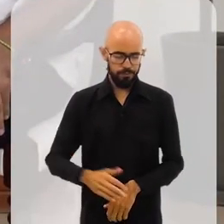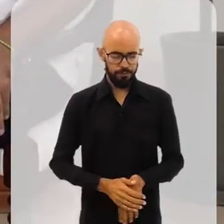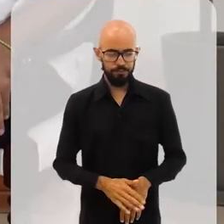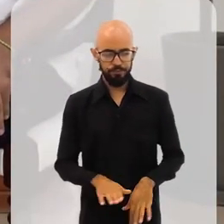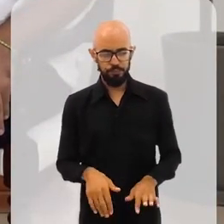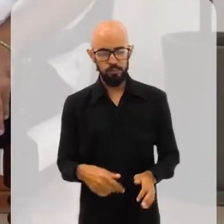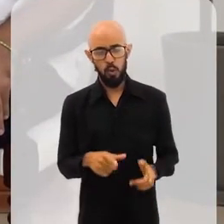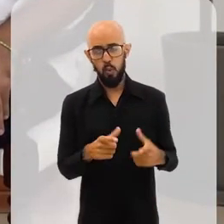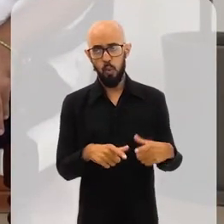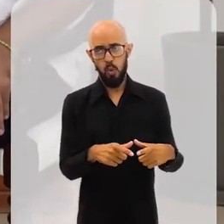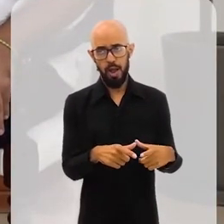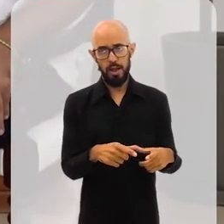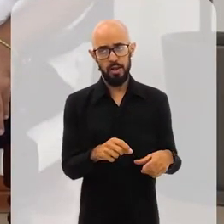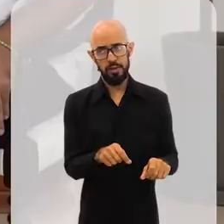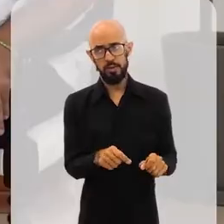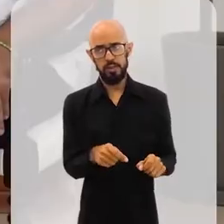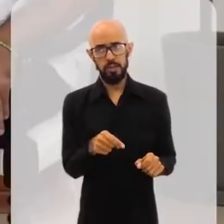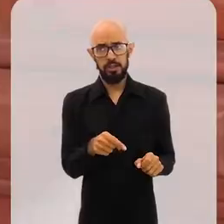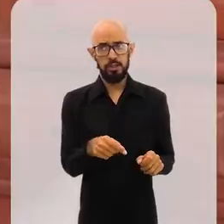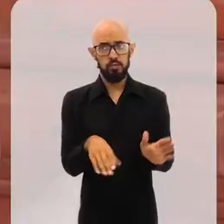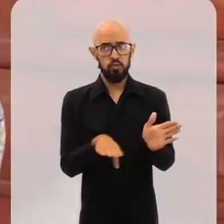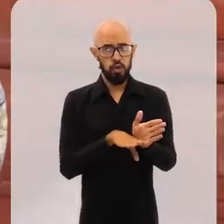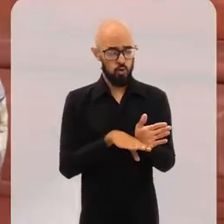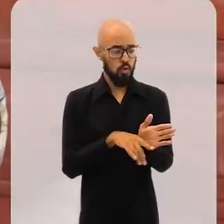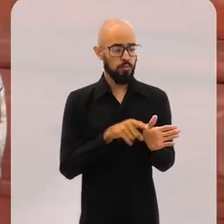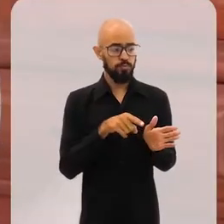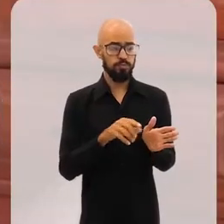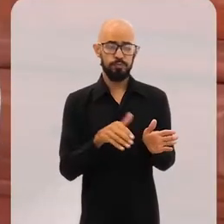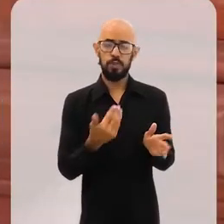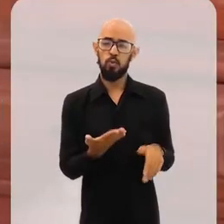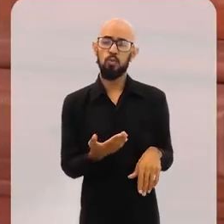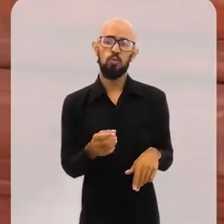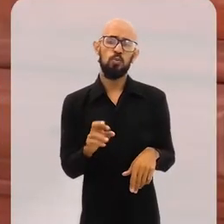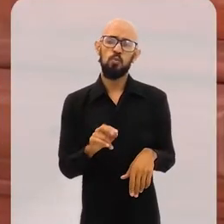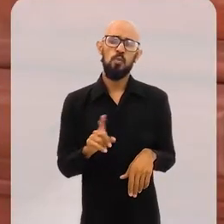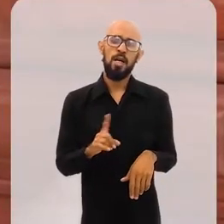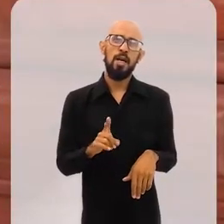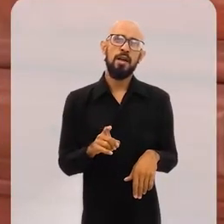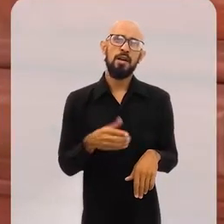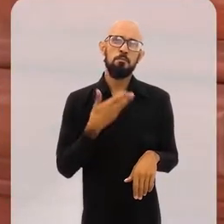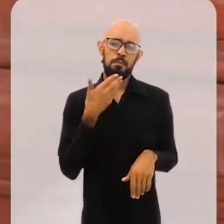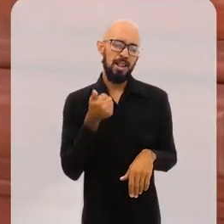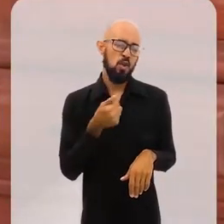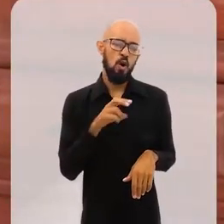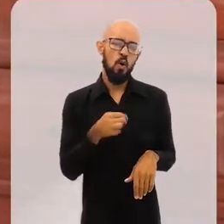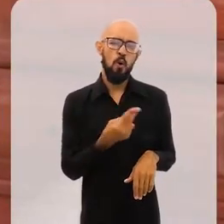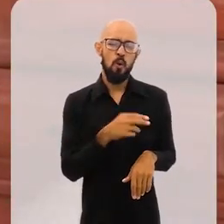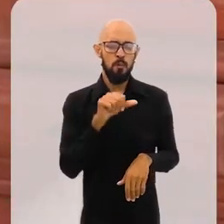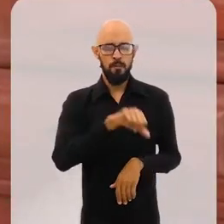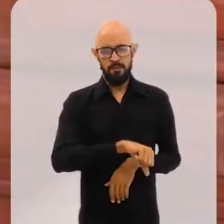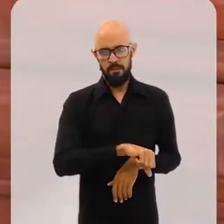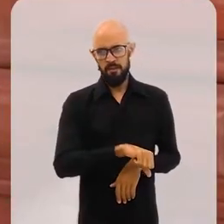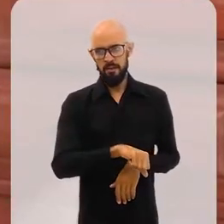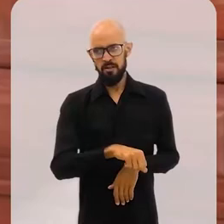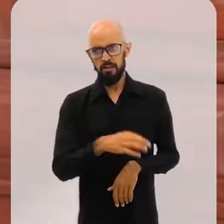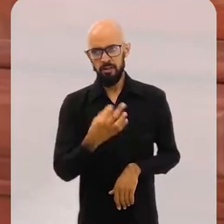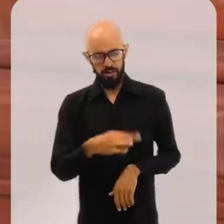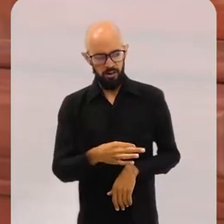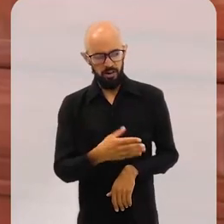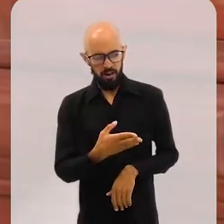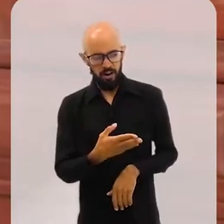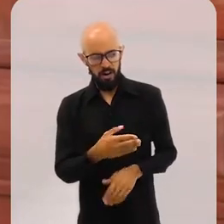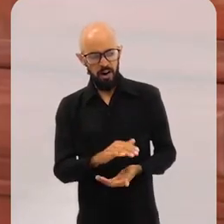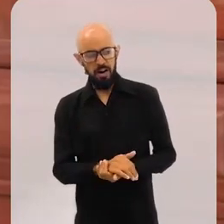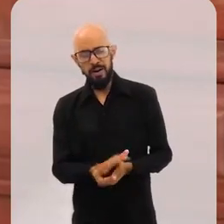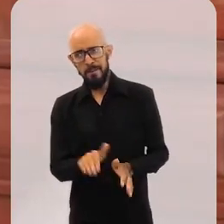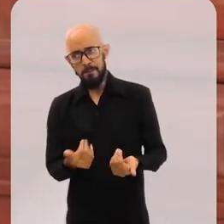Àquele lugar, ao lugar onde ele está. Perfeito. Então, não é que não há demérito nem demérito. Um não é